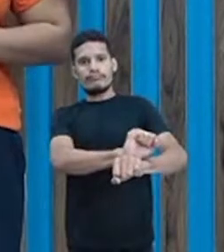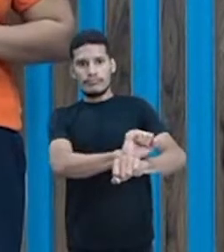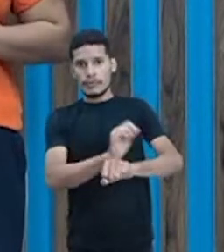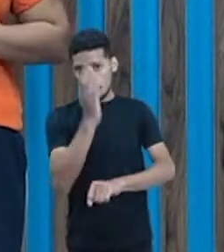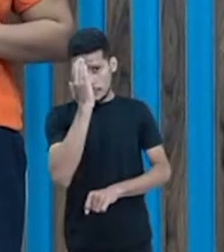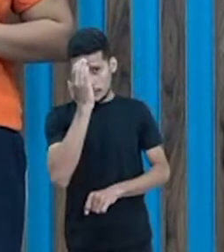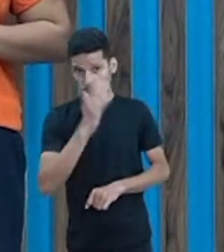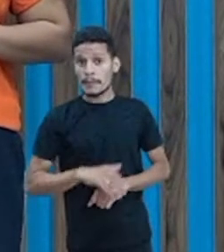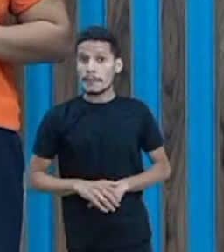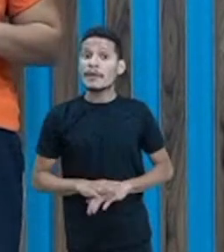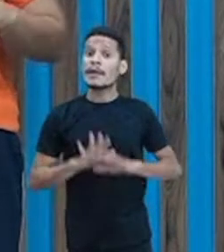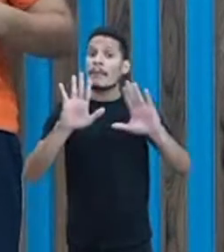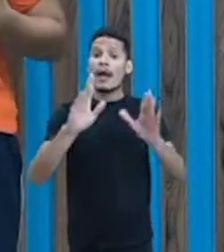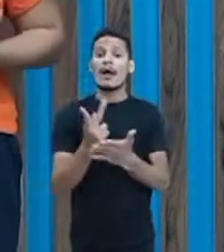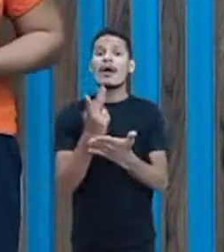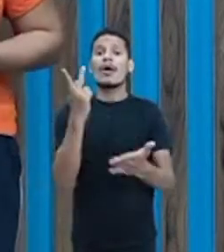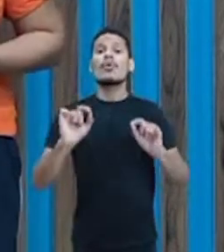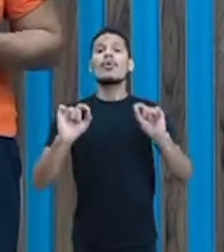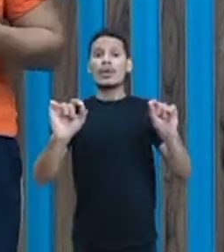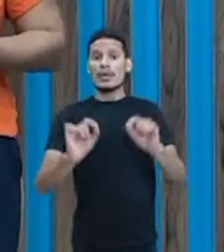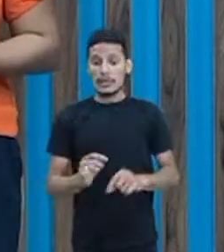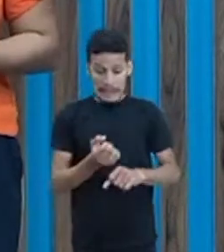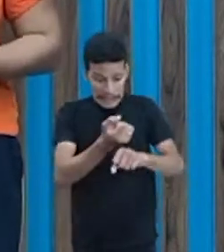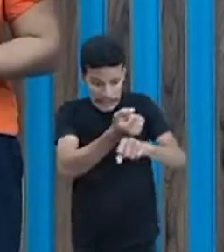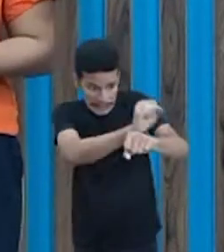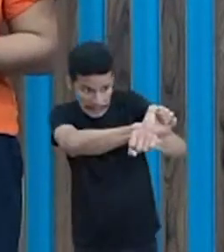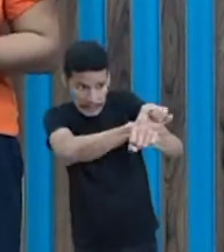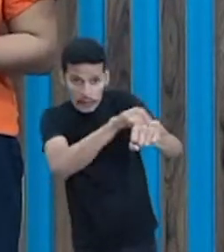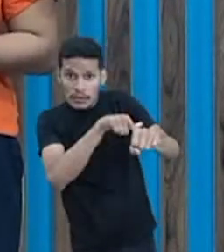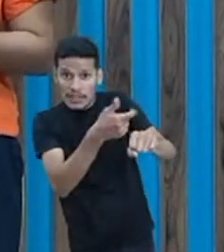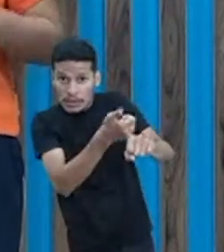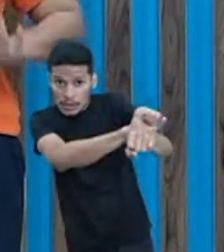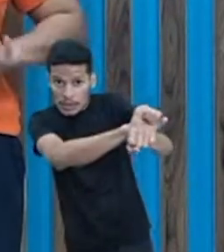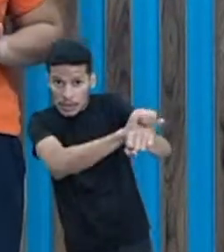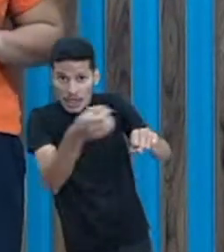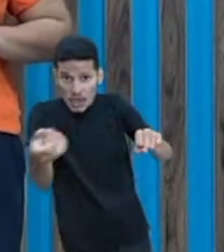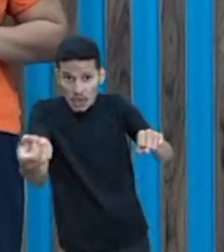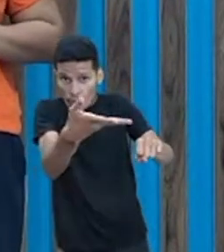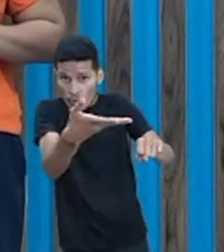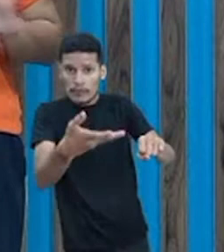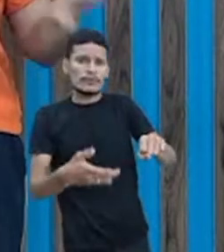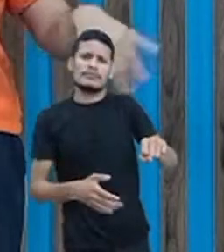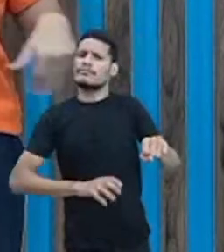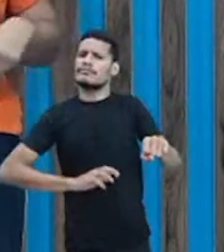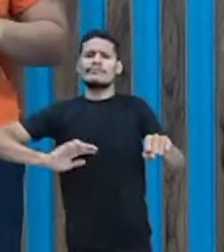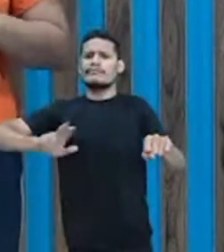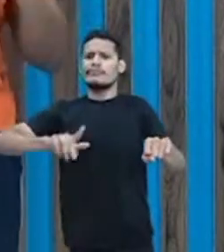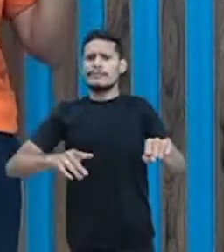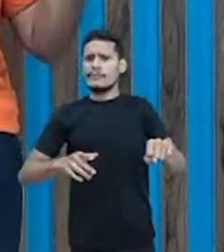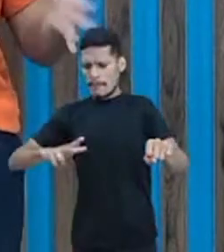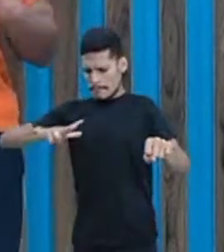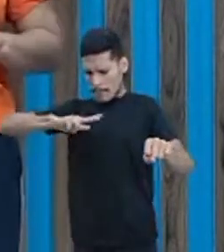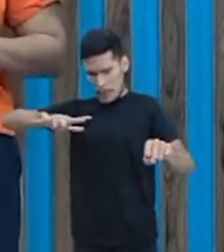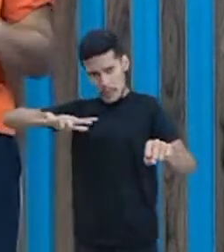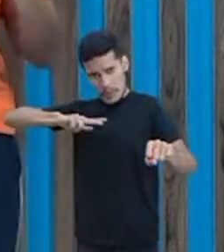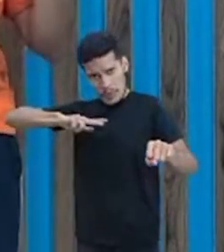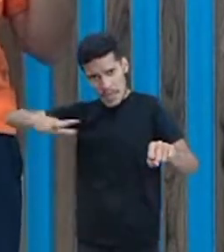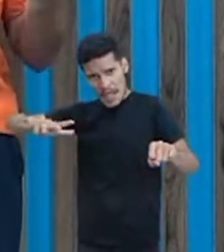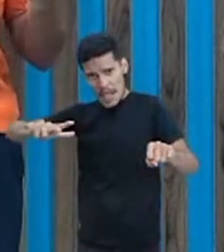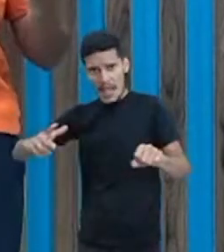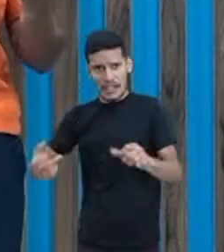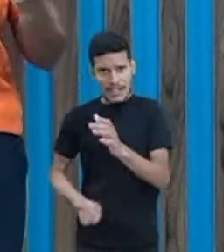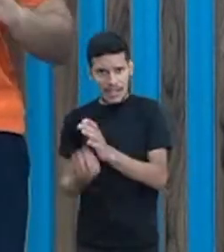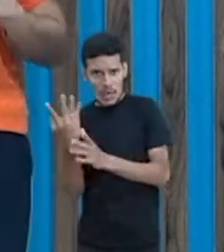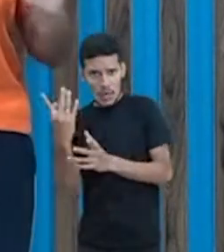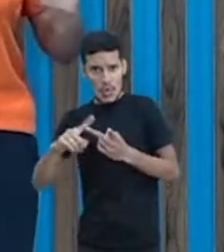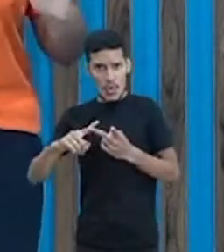acontece que a escravidão, ela não é algo novo. Tipo, não foram os portugueses, ingleses, franceses que